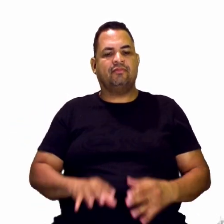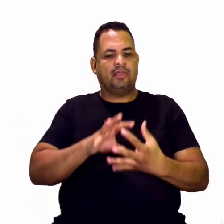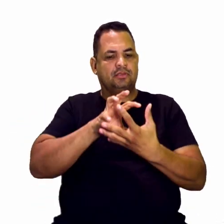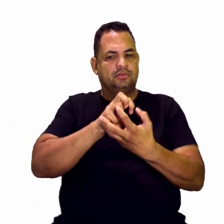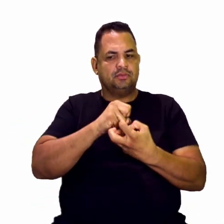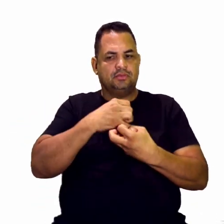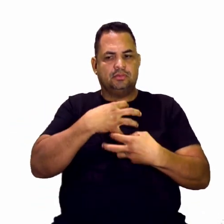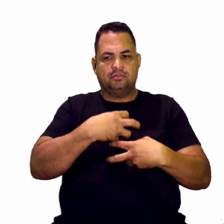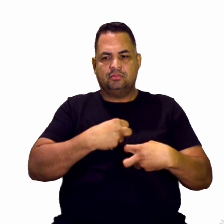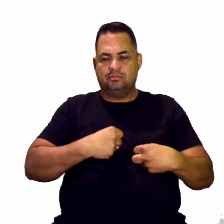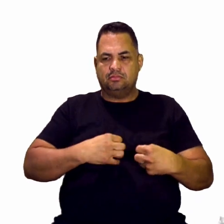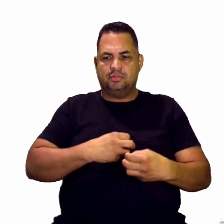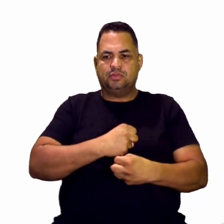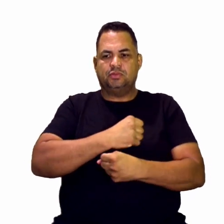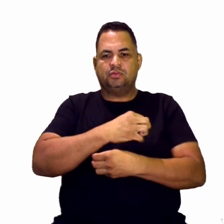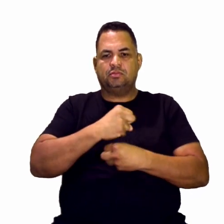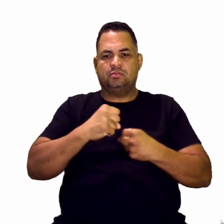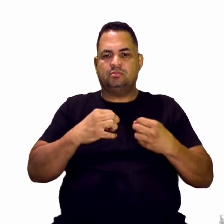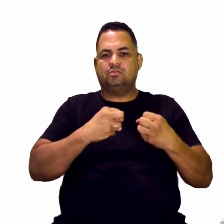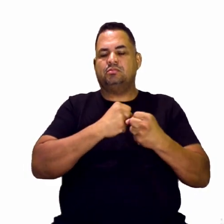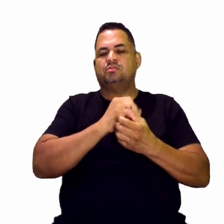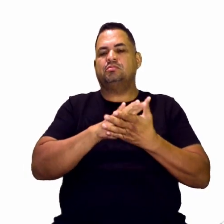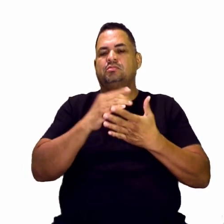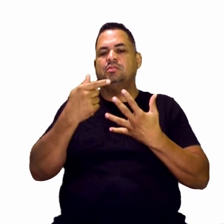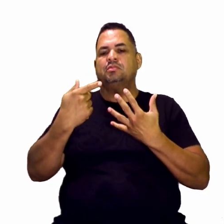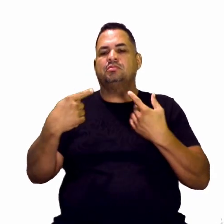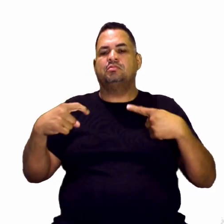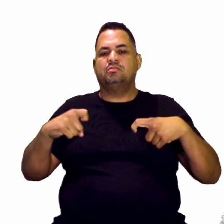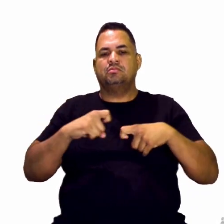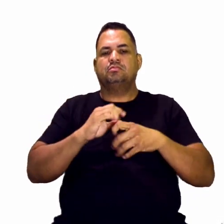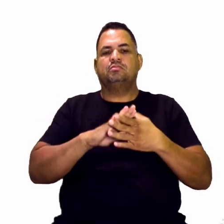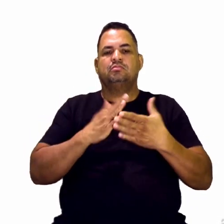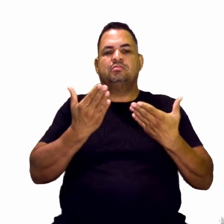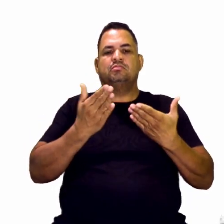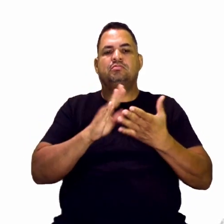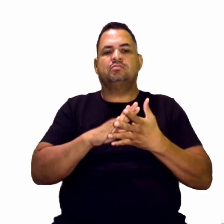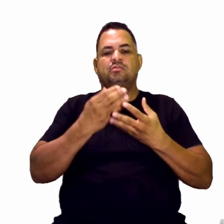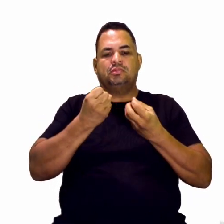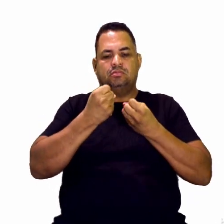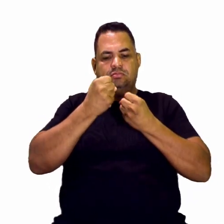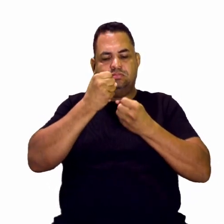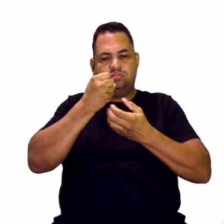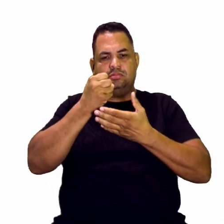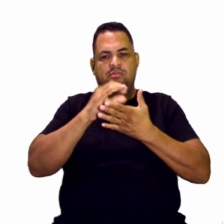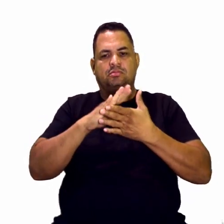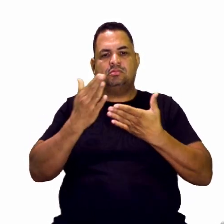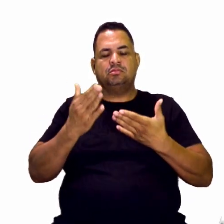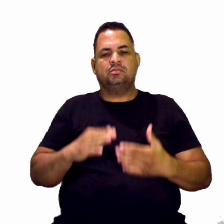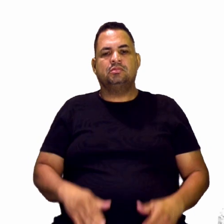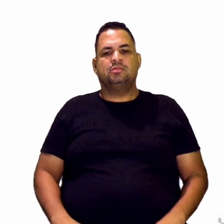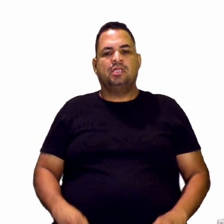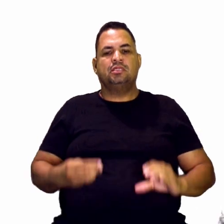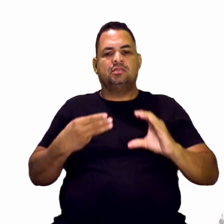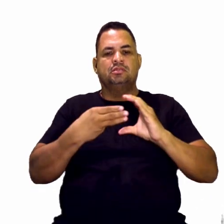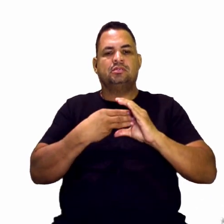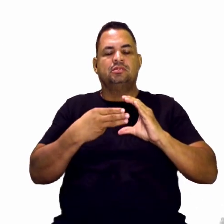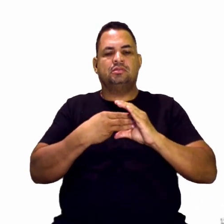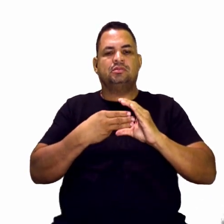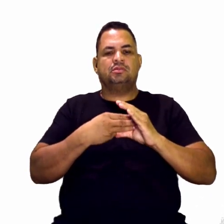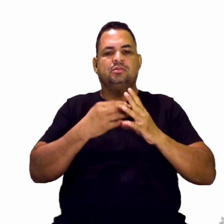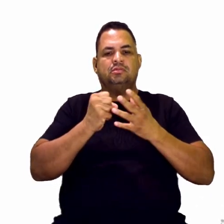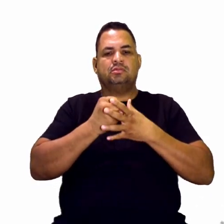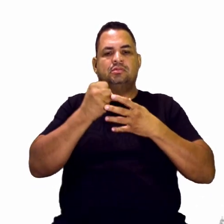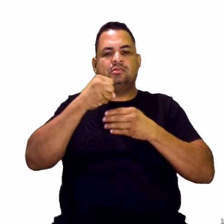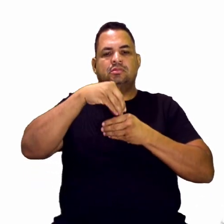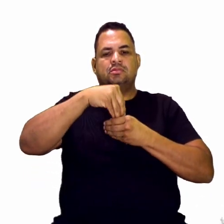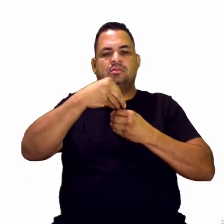digerir essa bactéria, né? E depois ele vai colocar os restos para fora, ele que eu digo ela, né? A célula. Ela vai colocar os